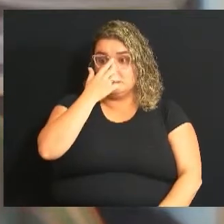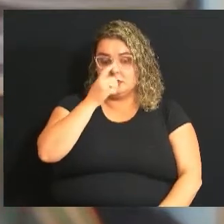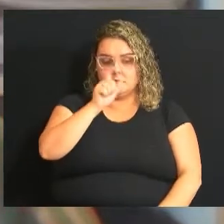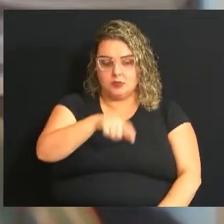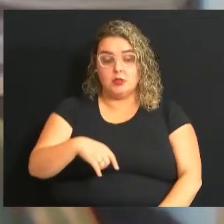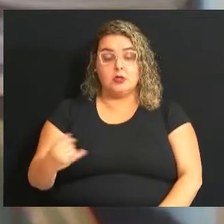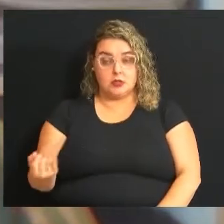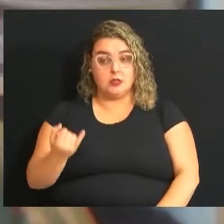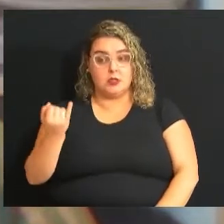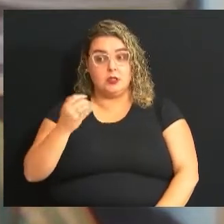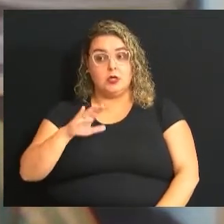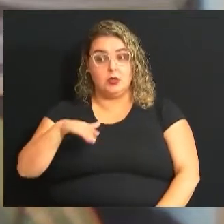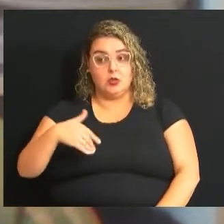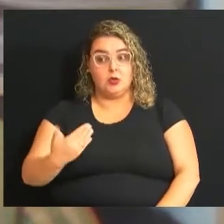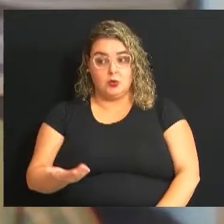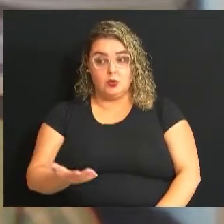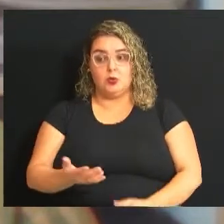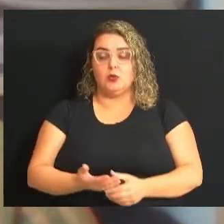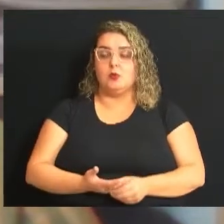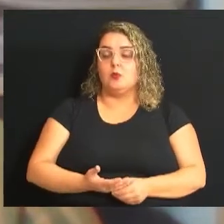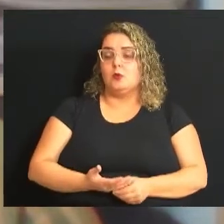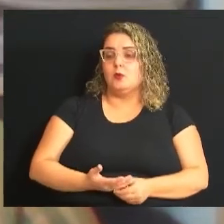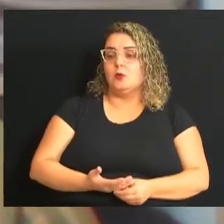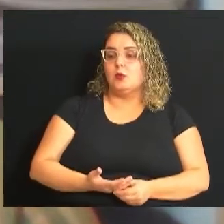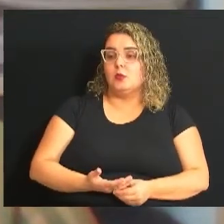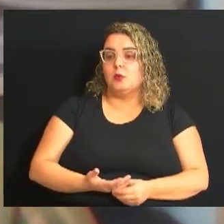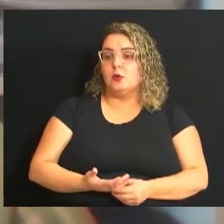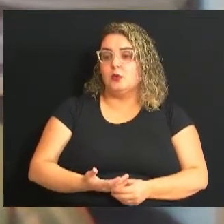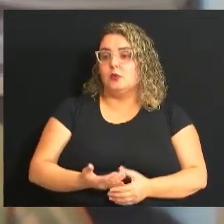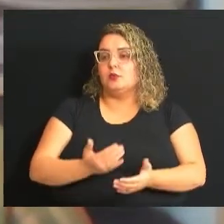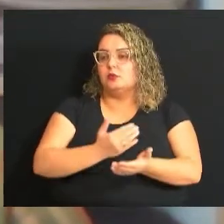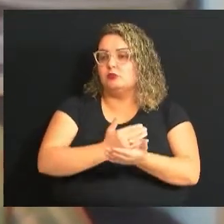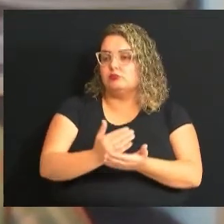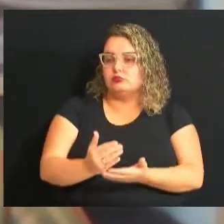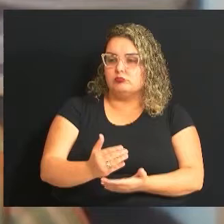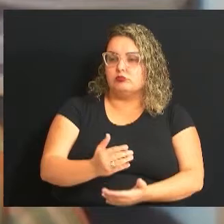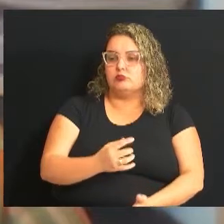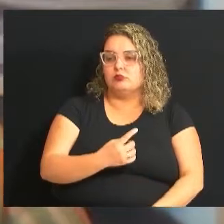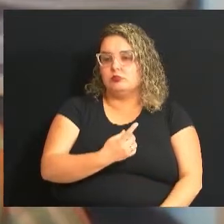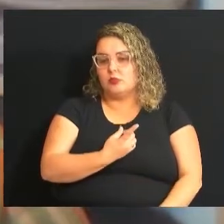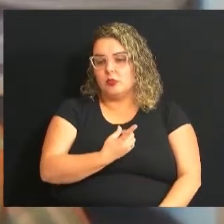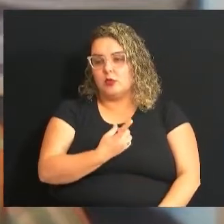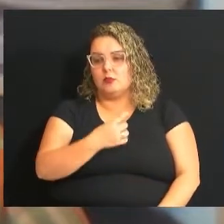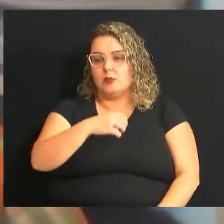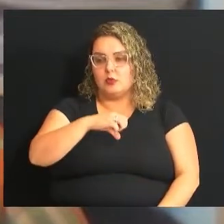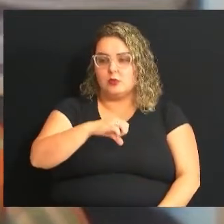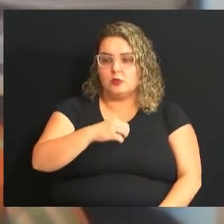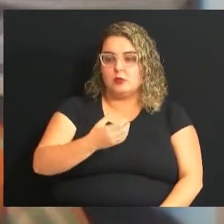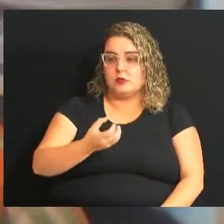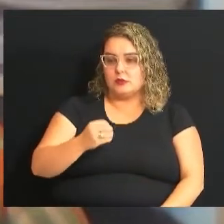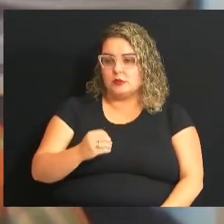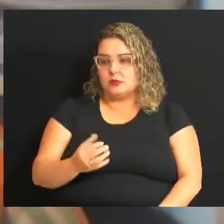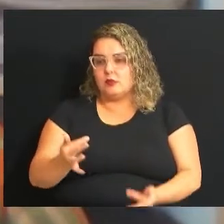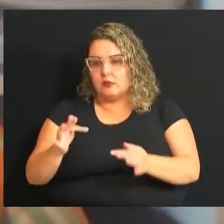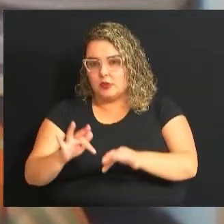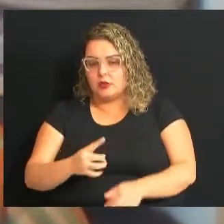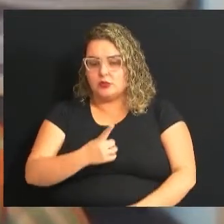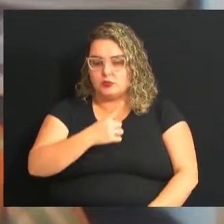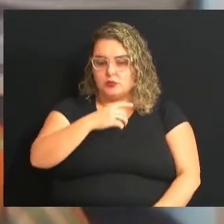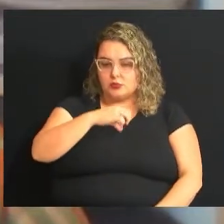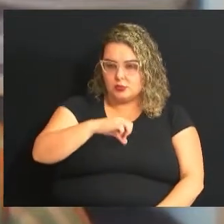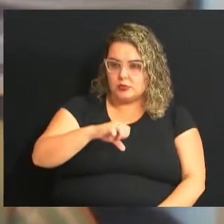importante. Quando ele vai lá já, ali no início dos anos, no final dos anos 70, nos anos 80, quando ele vai ficando mais velho,